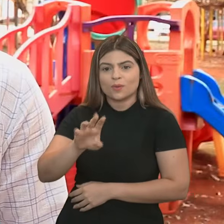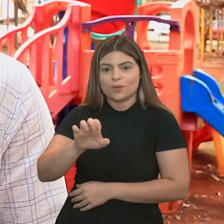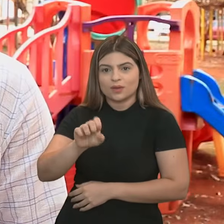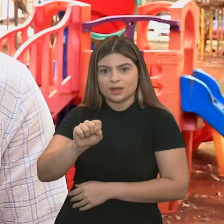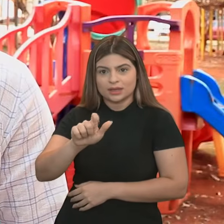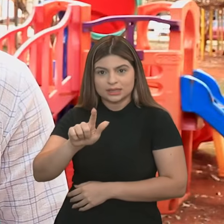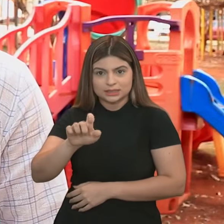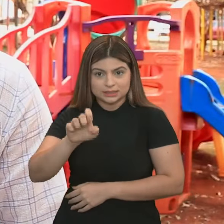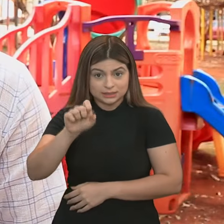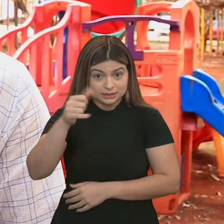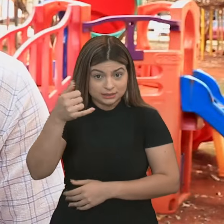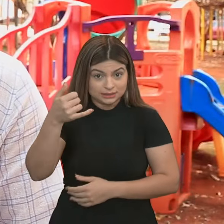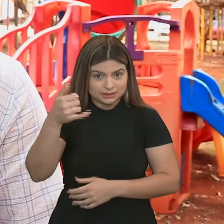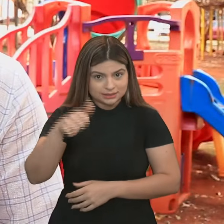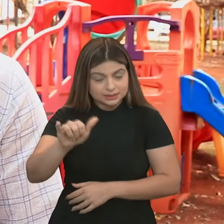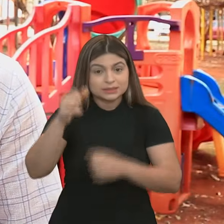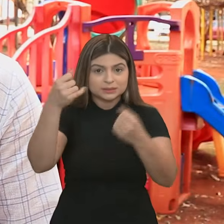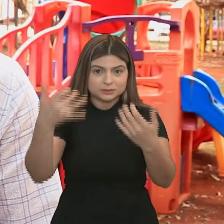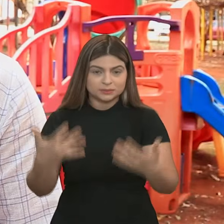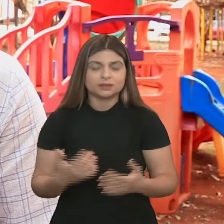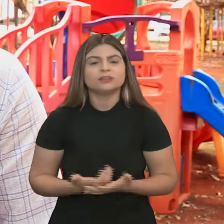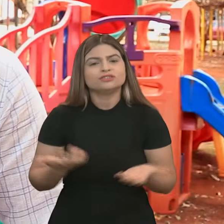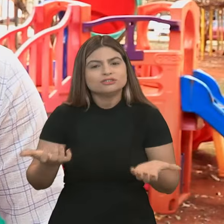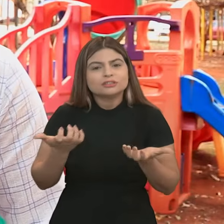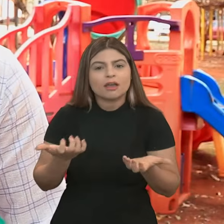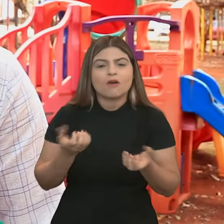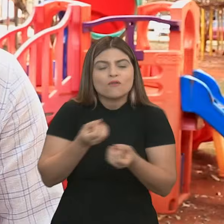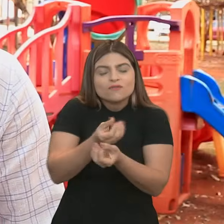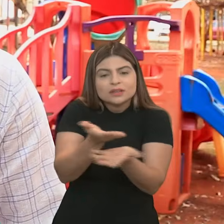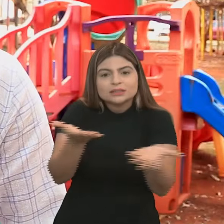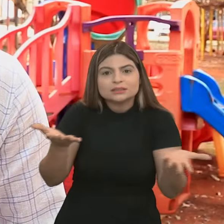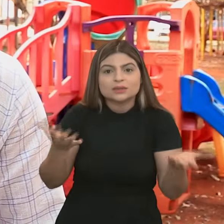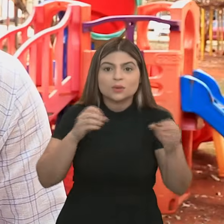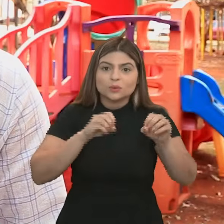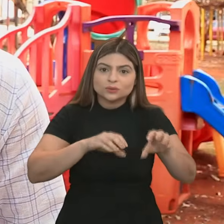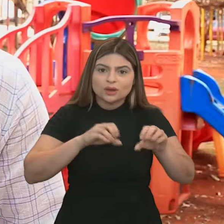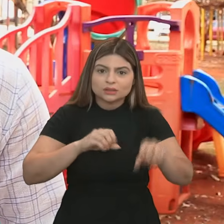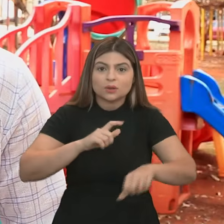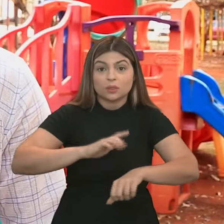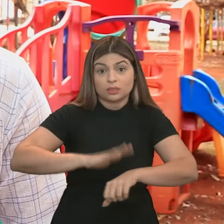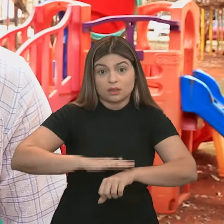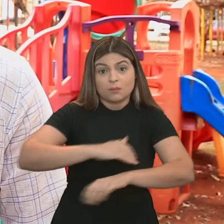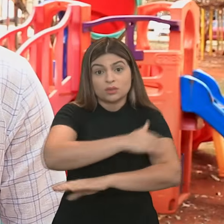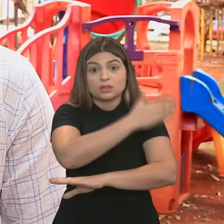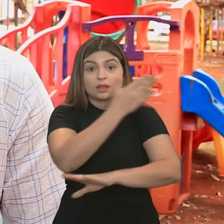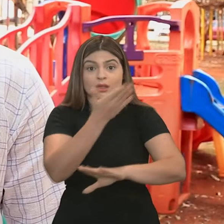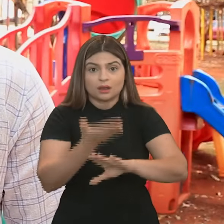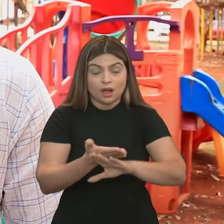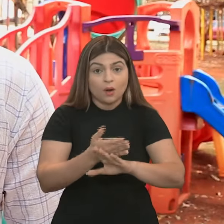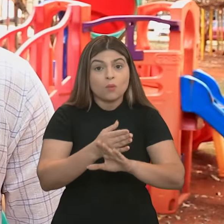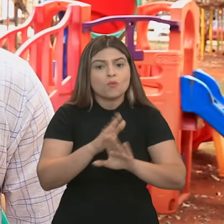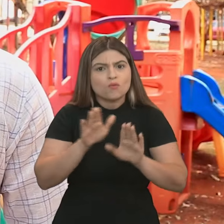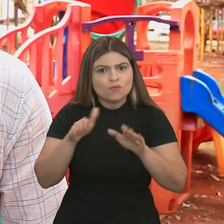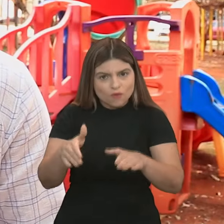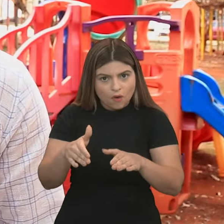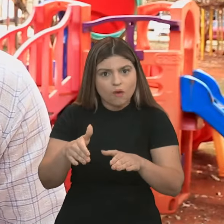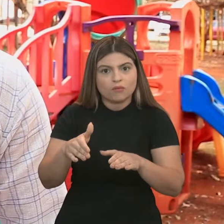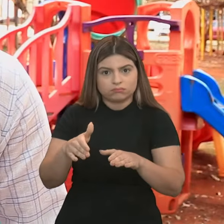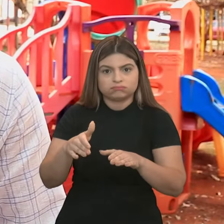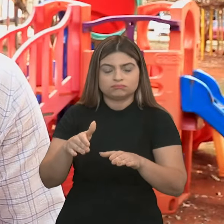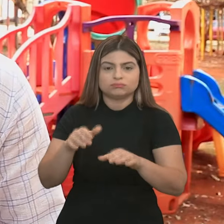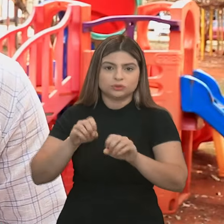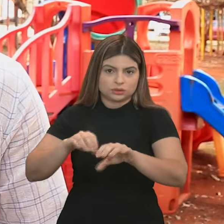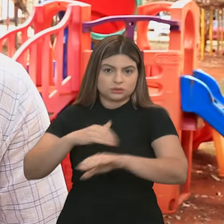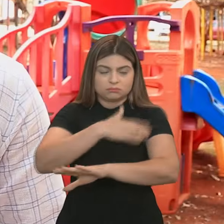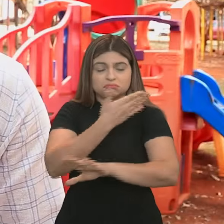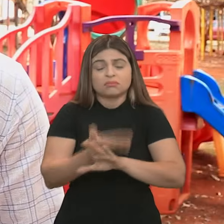nós queremos ofertar uma educação em tempo integral na perspectiva de educação integral. E isso envolve